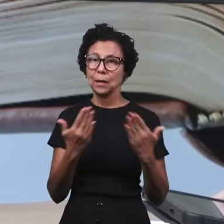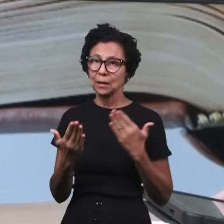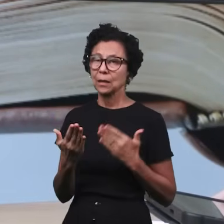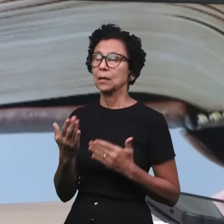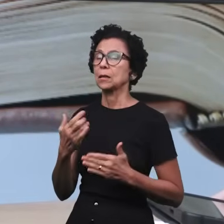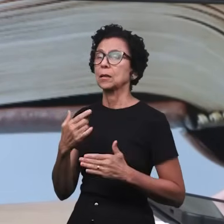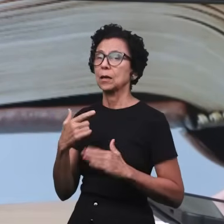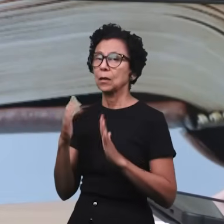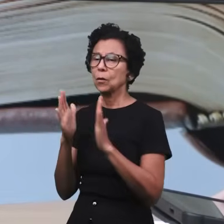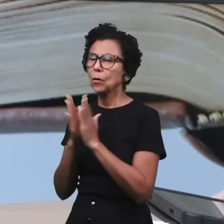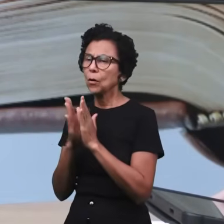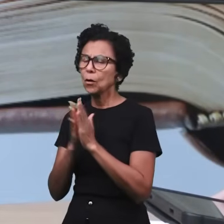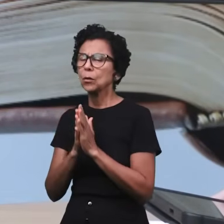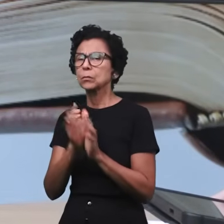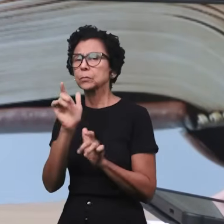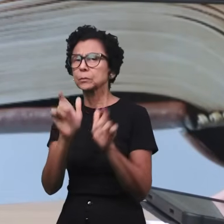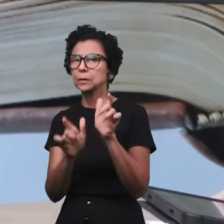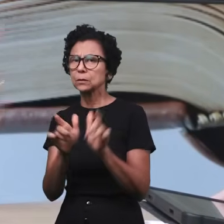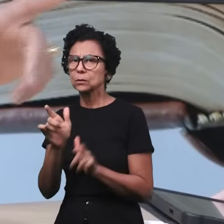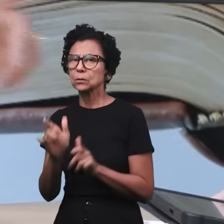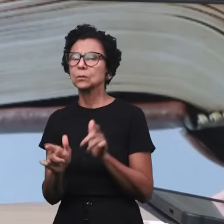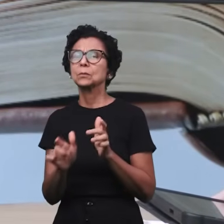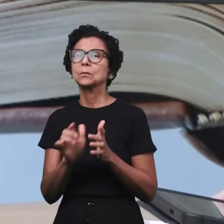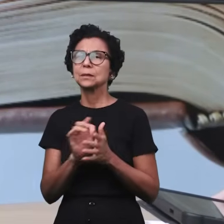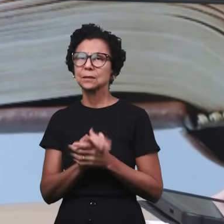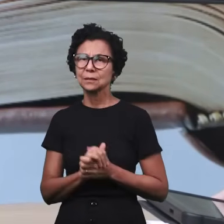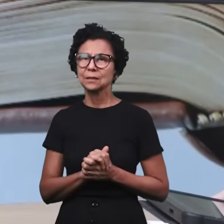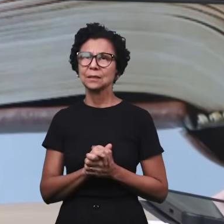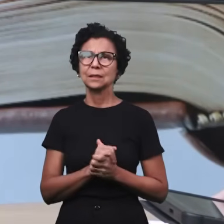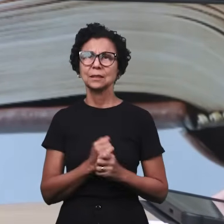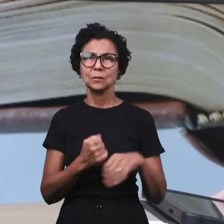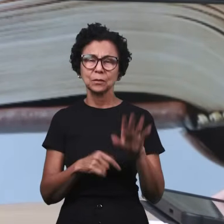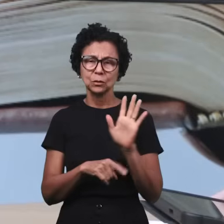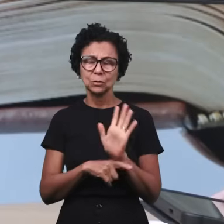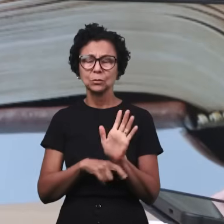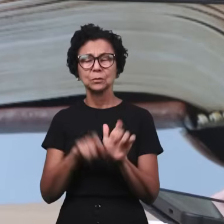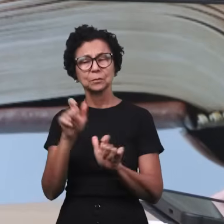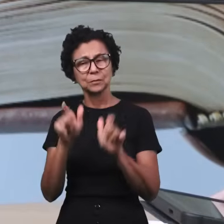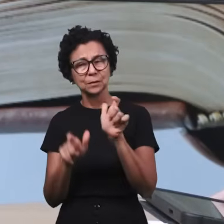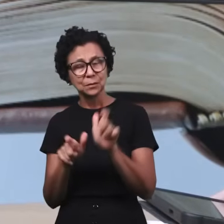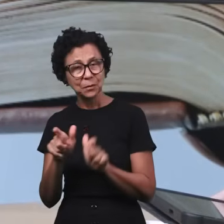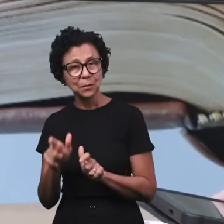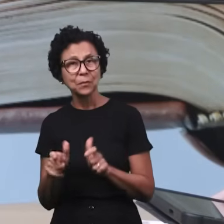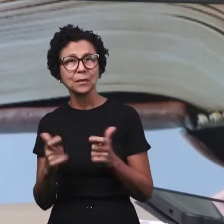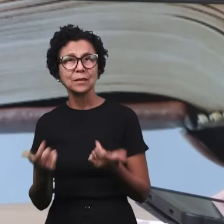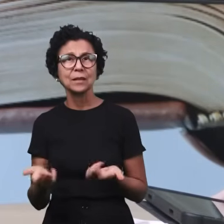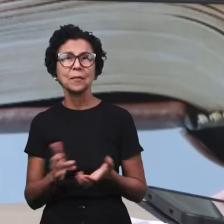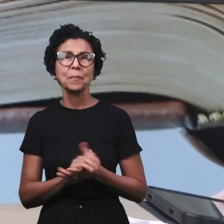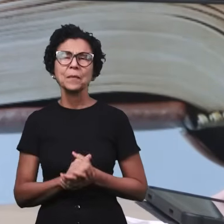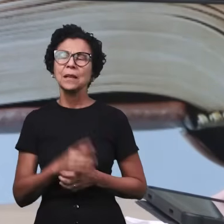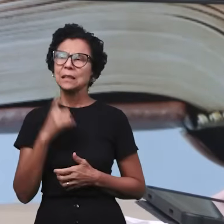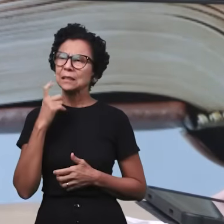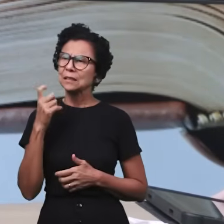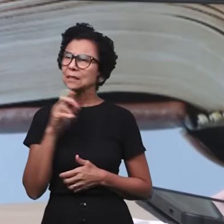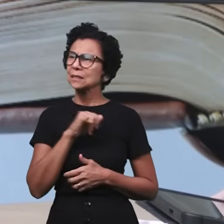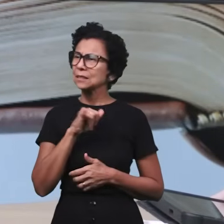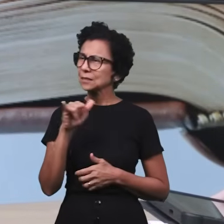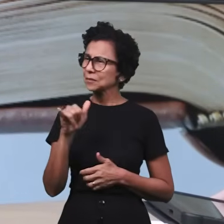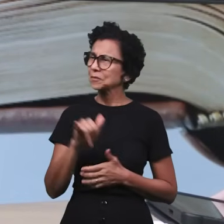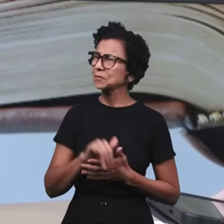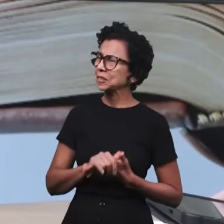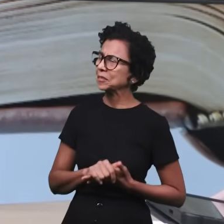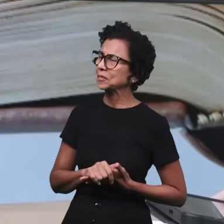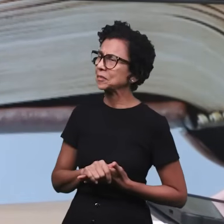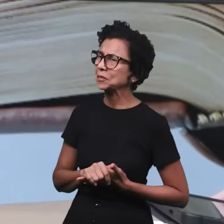sendo utilizada para outro. E eu achei muito interessante isso que você falou, né? Eu nunca tinha pensado nisso.